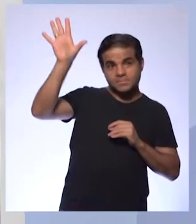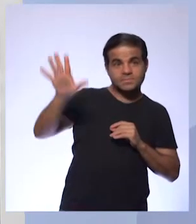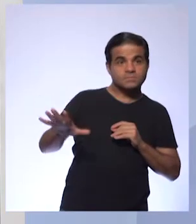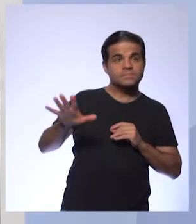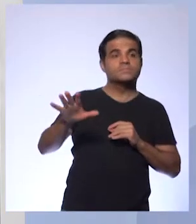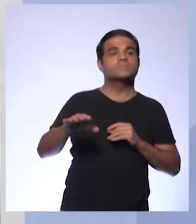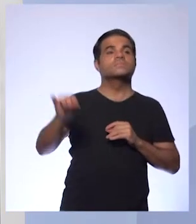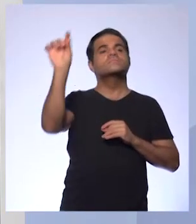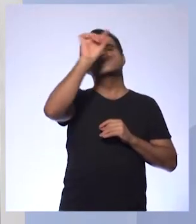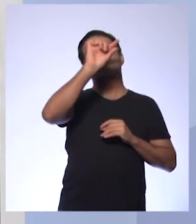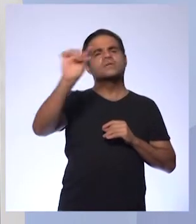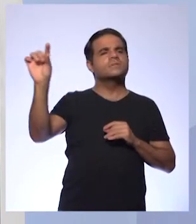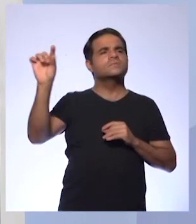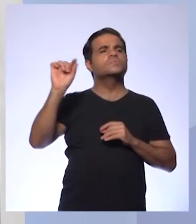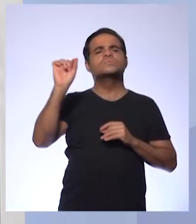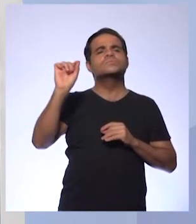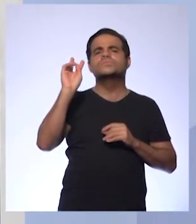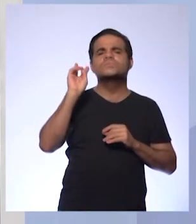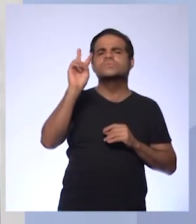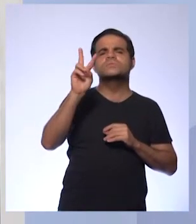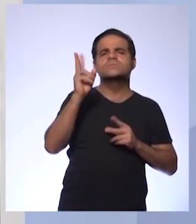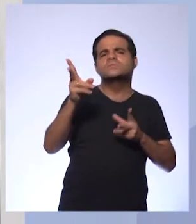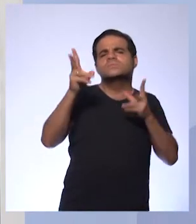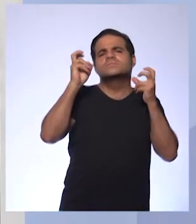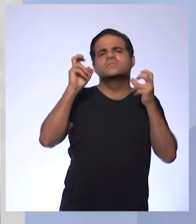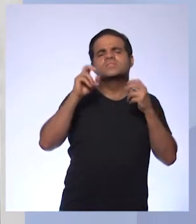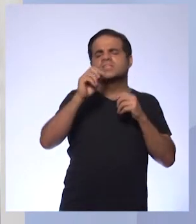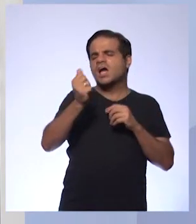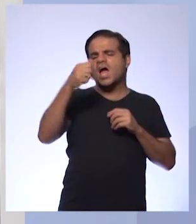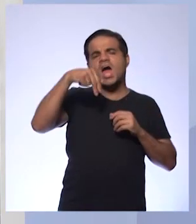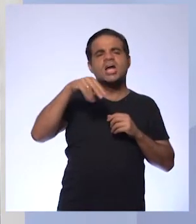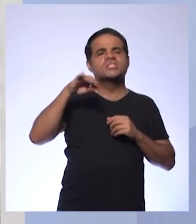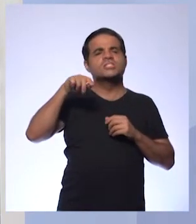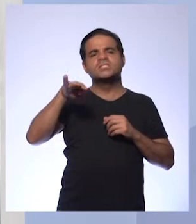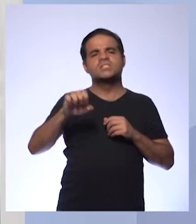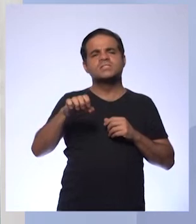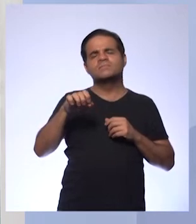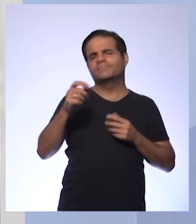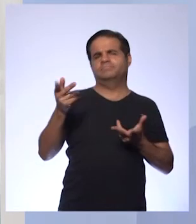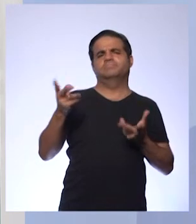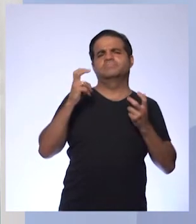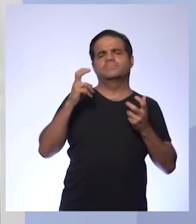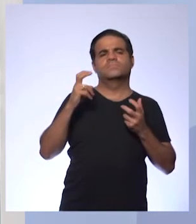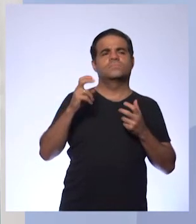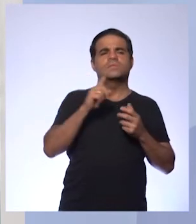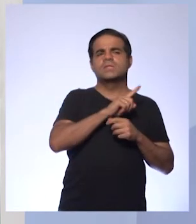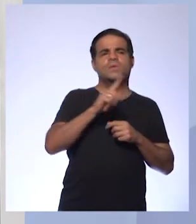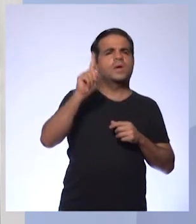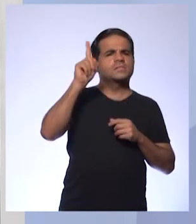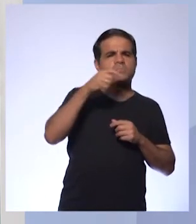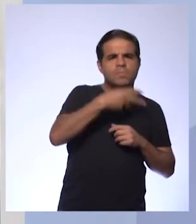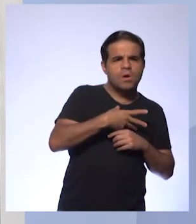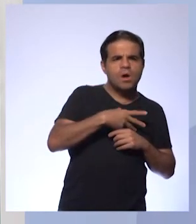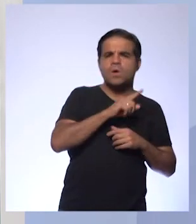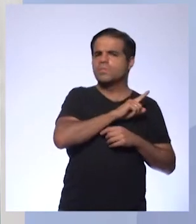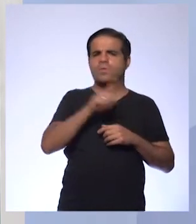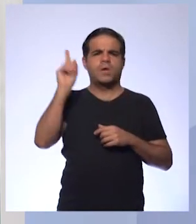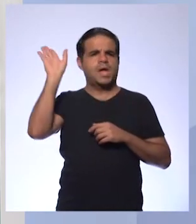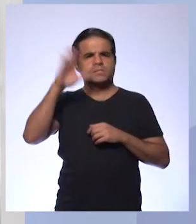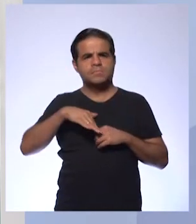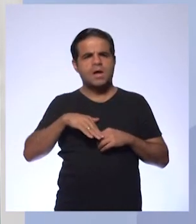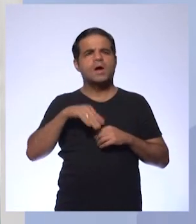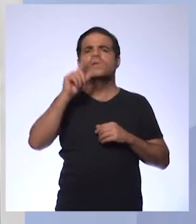primeira estrofe, o que você percebe de antítese aqui? Não és bom nem és mal,